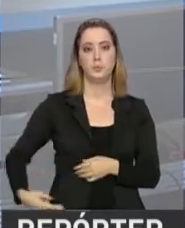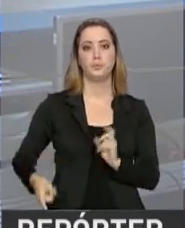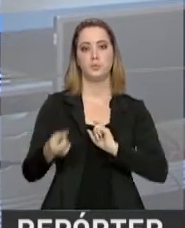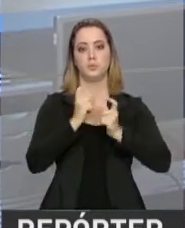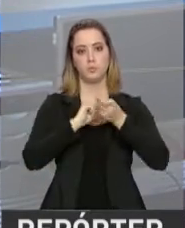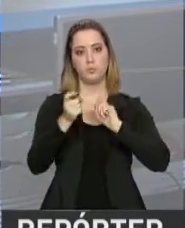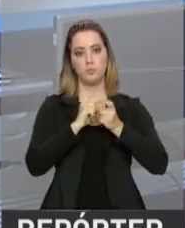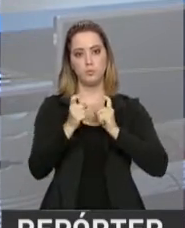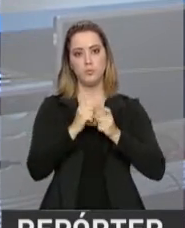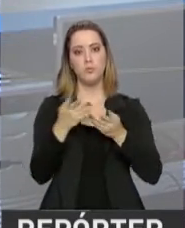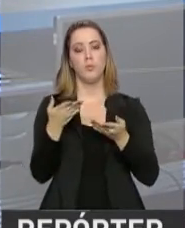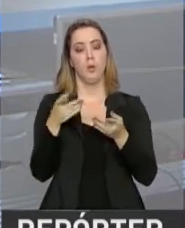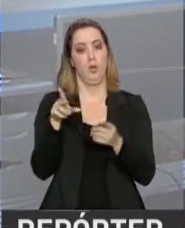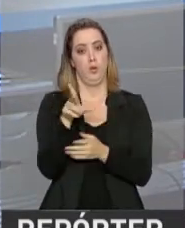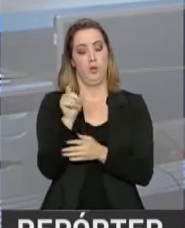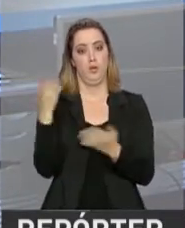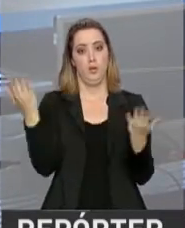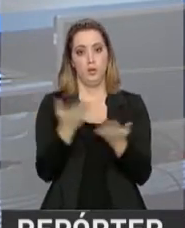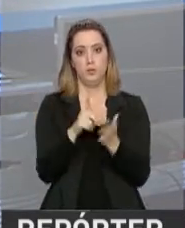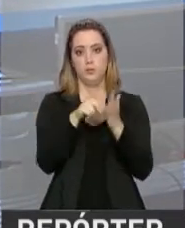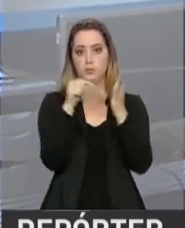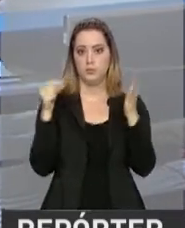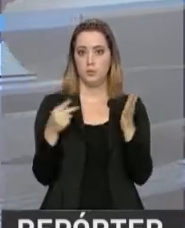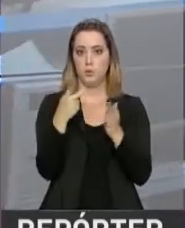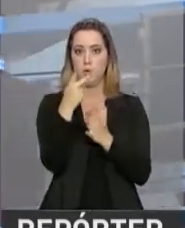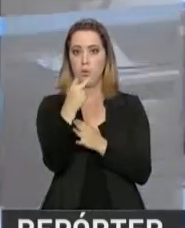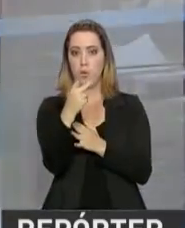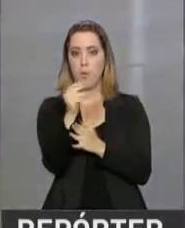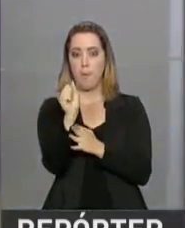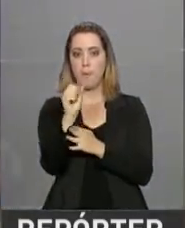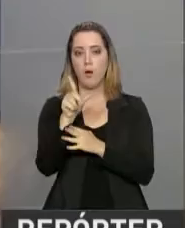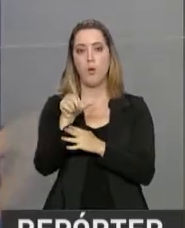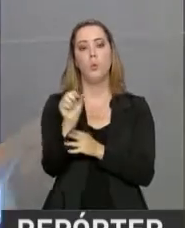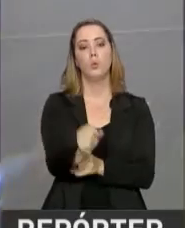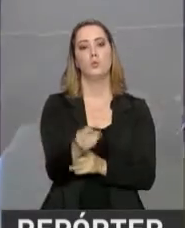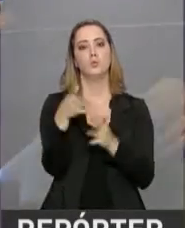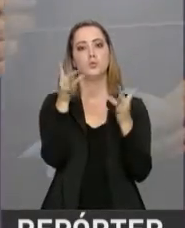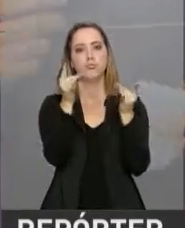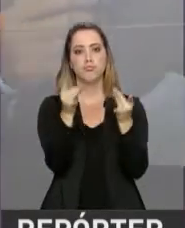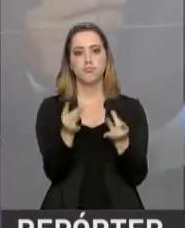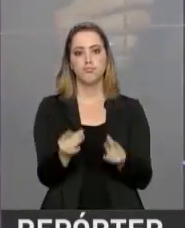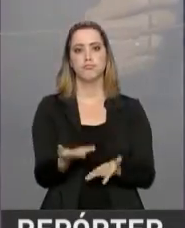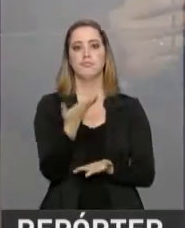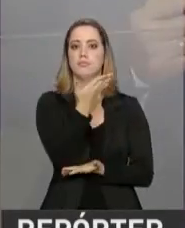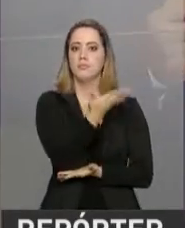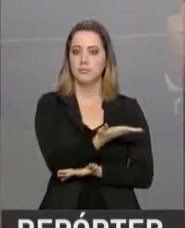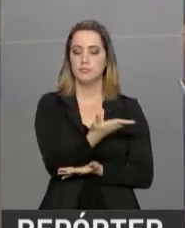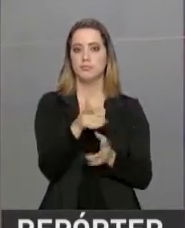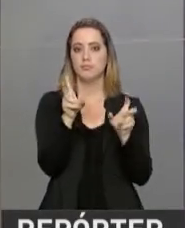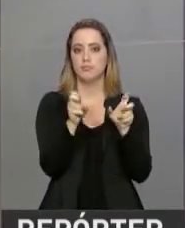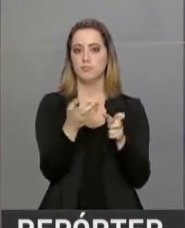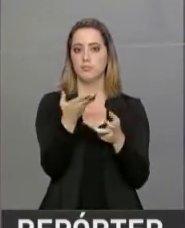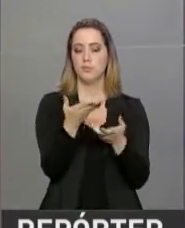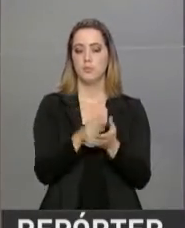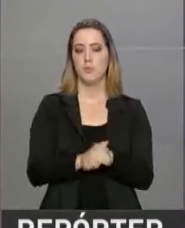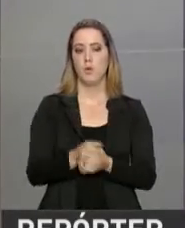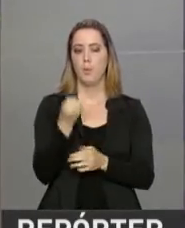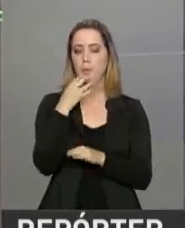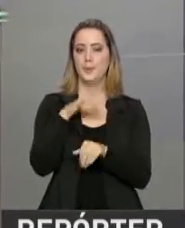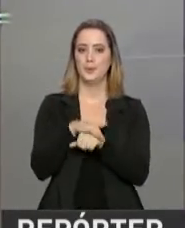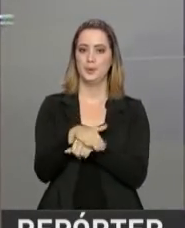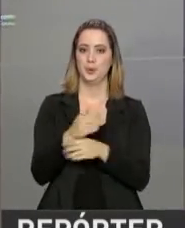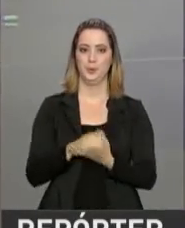Fazenda, Henrique Meirelles. Nós vamos ao vivo conversar com o repórter Paulo La Sálvia, que tem mais informações sobre o assunto para a gente. Paulo, boa